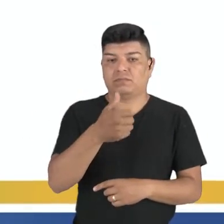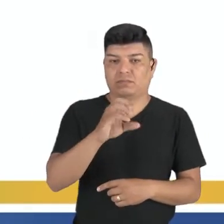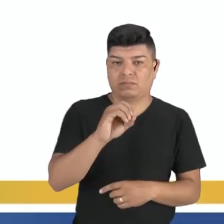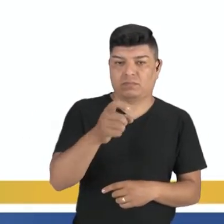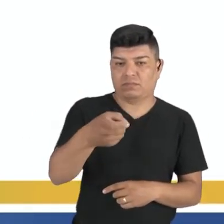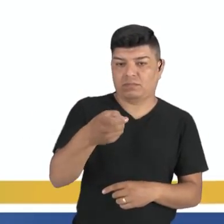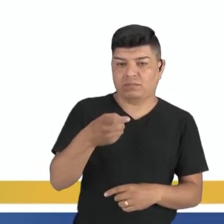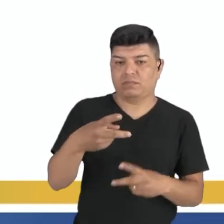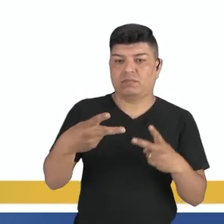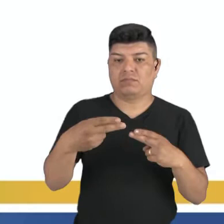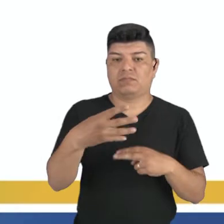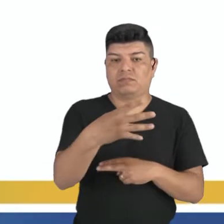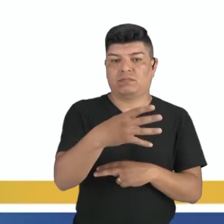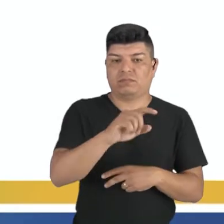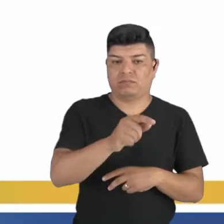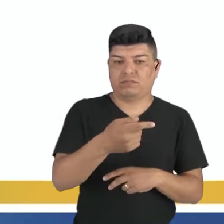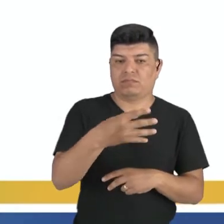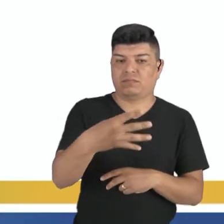10x igual a